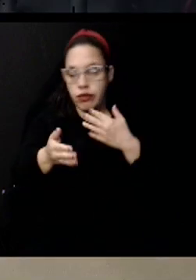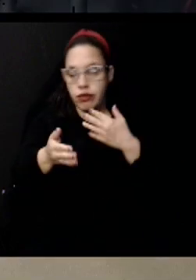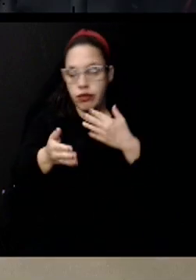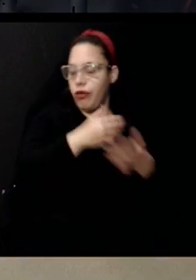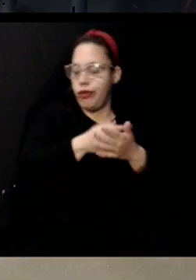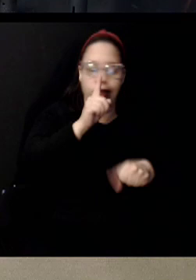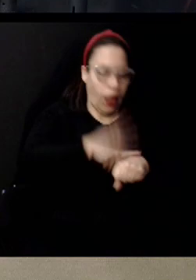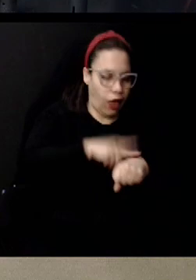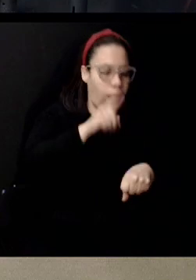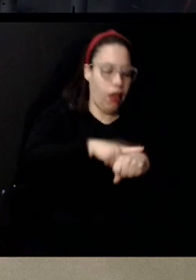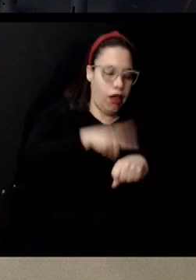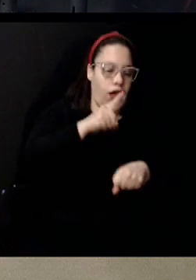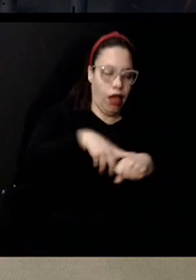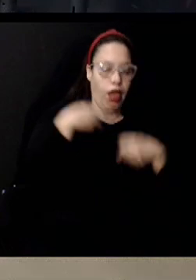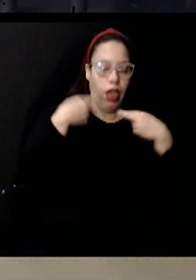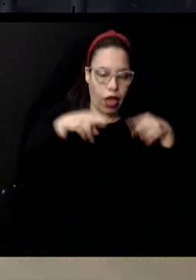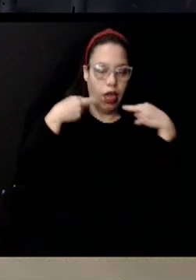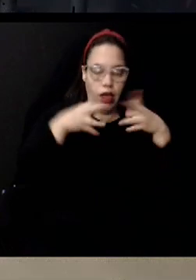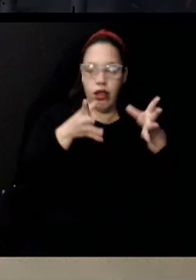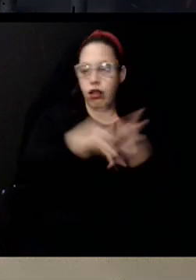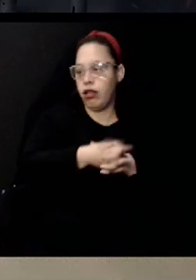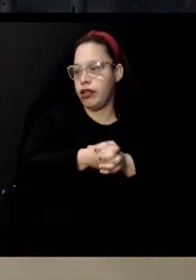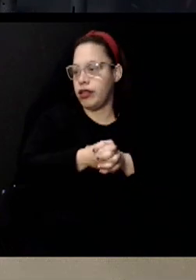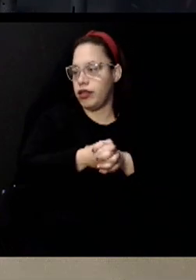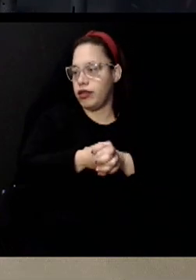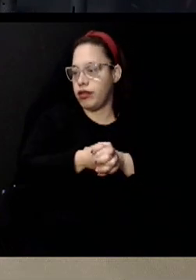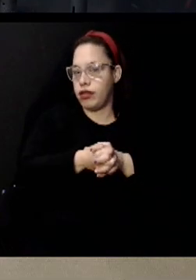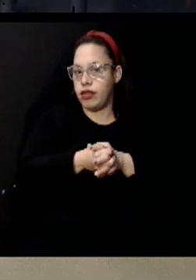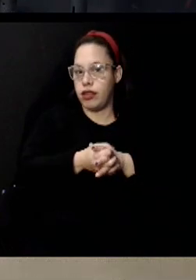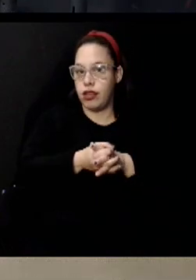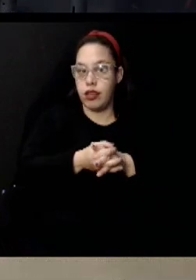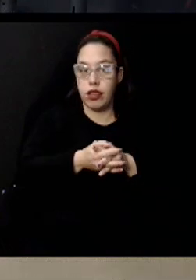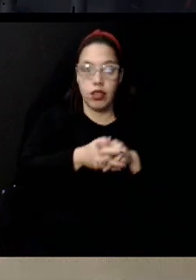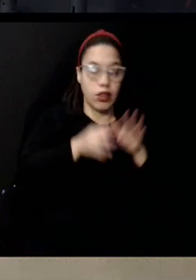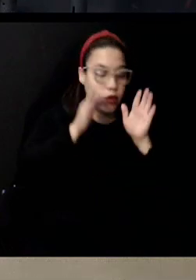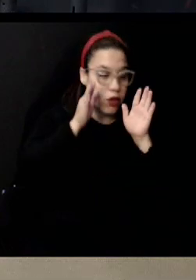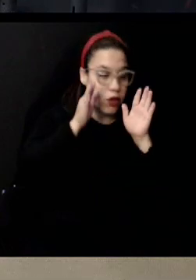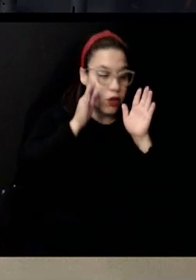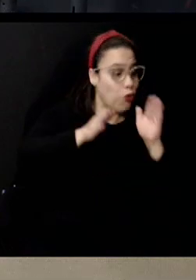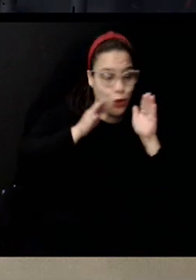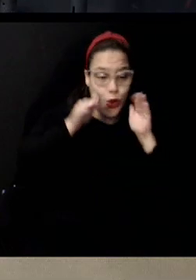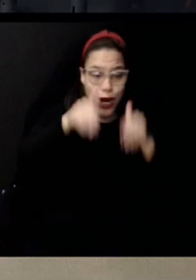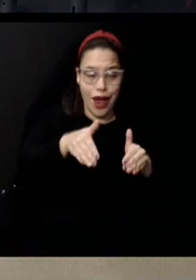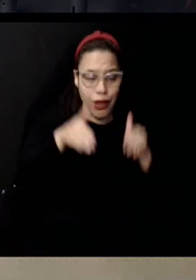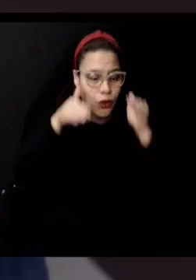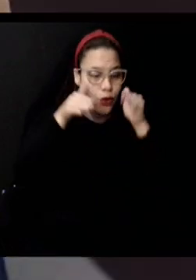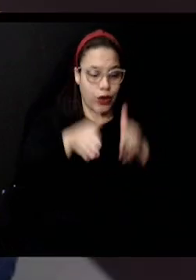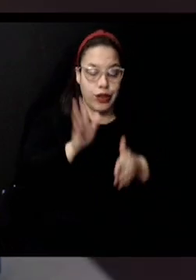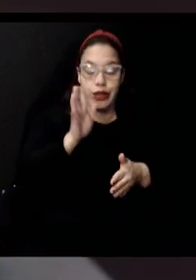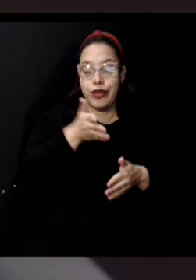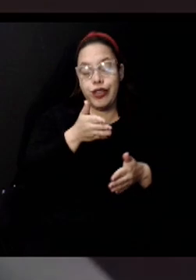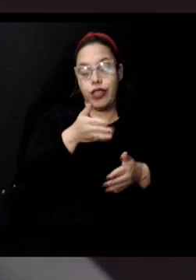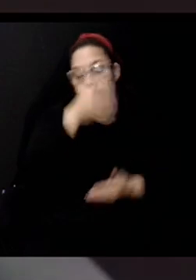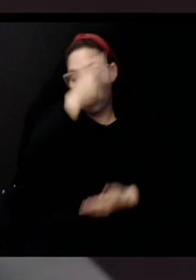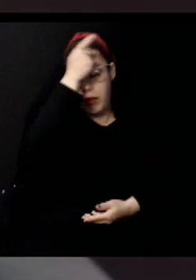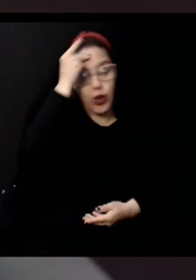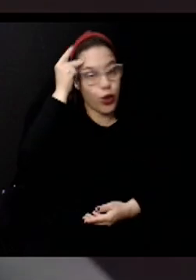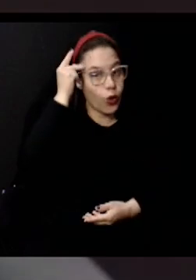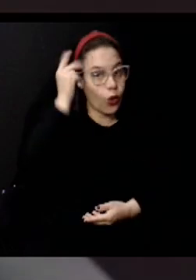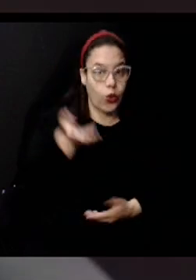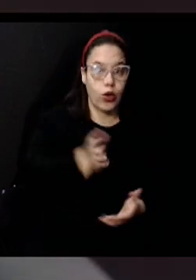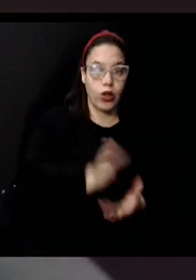é a questão do comportamento, né, fica Uhum. ali condicionado àquilo, né, vira já é da pe aquilo que o pessoal costuma